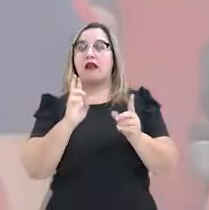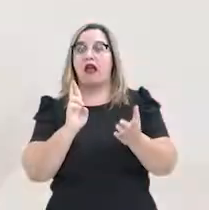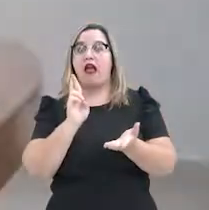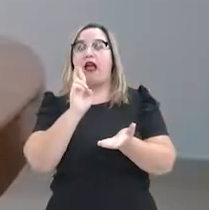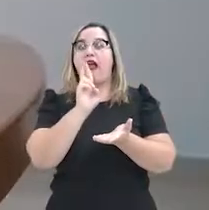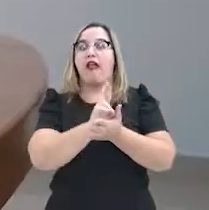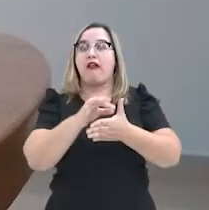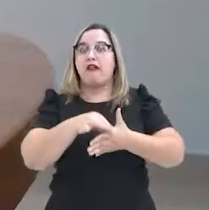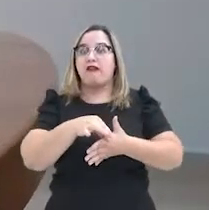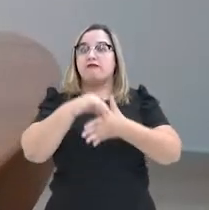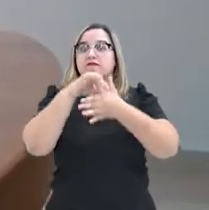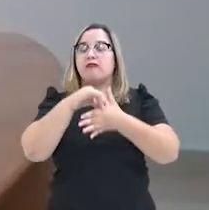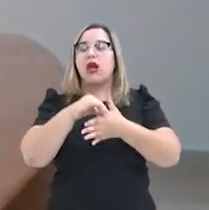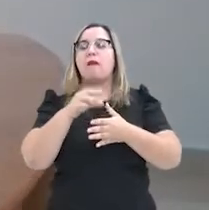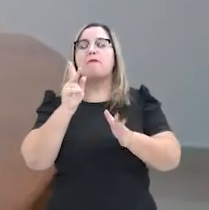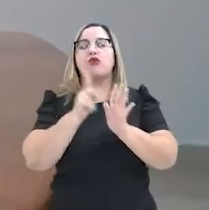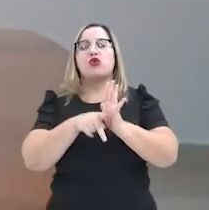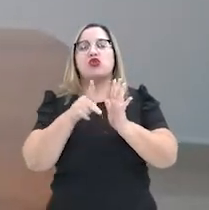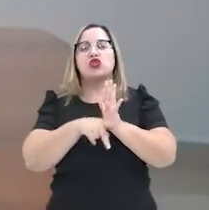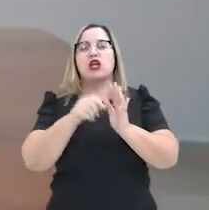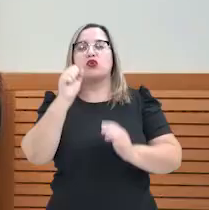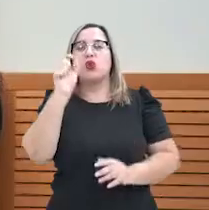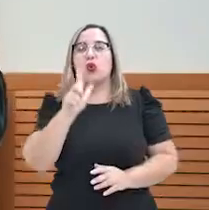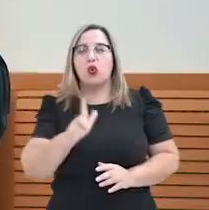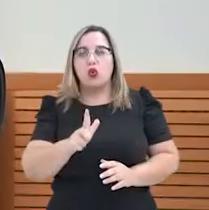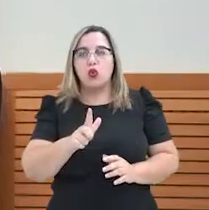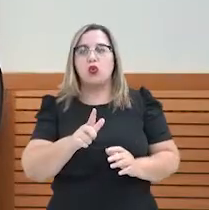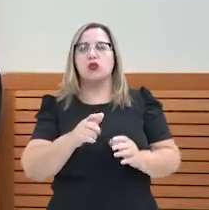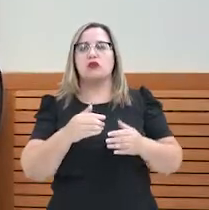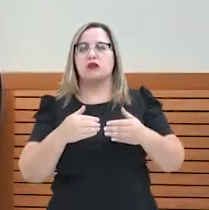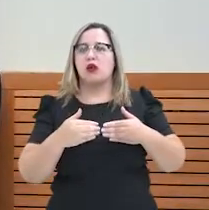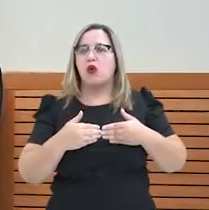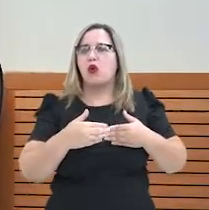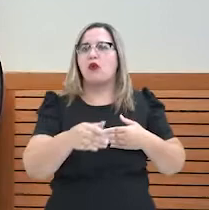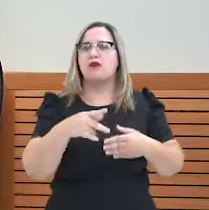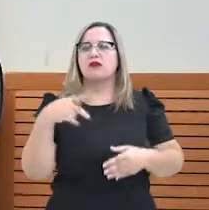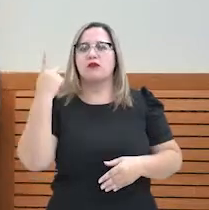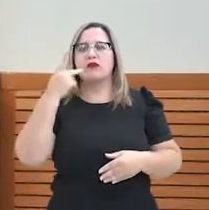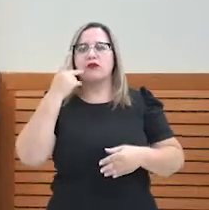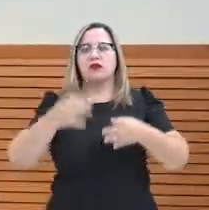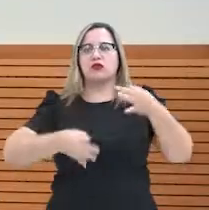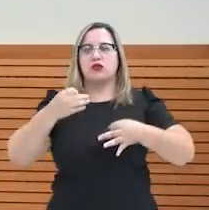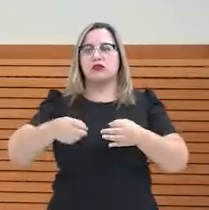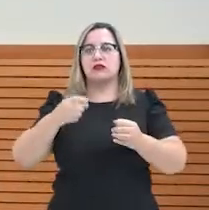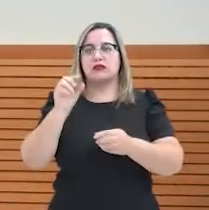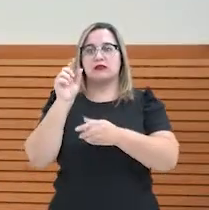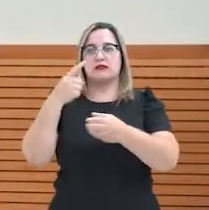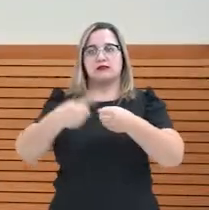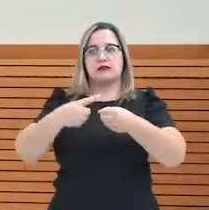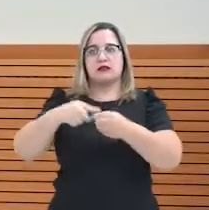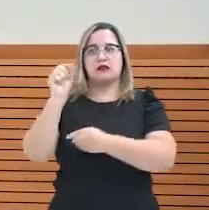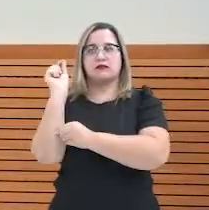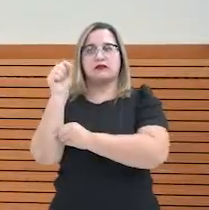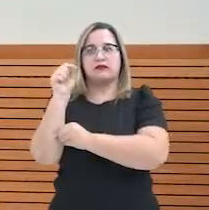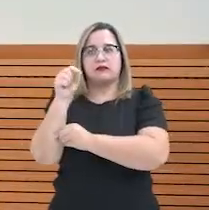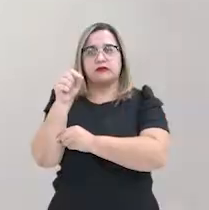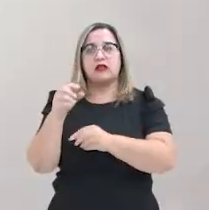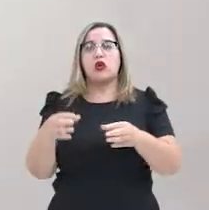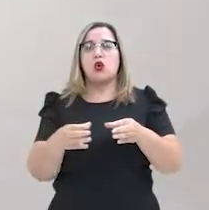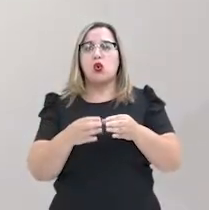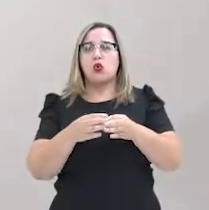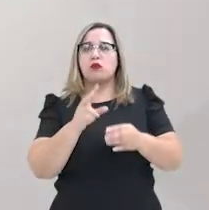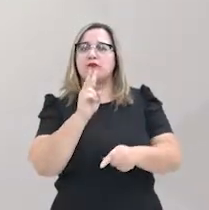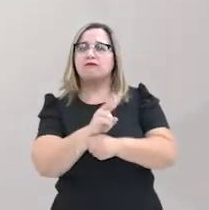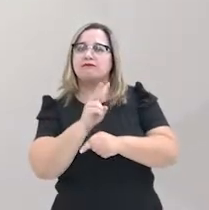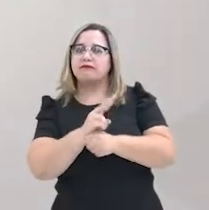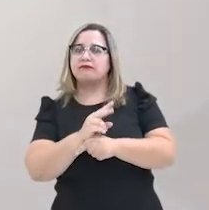social, tendo como referências o Projeto Luz, iniciativa das promotorias de justiça do município de Nova Mutum,